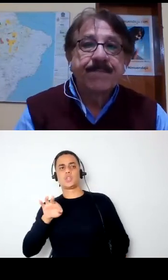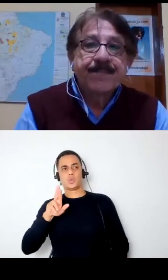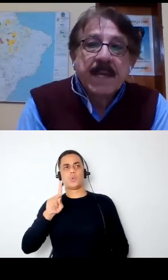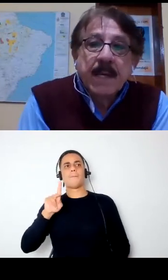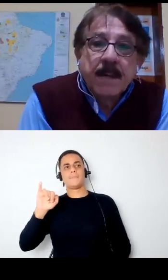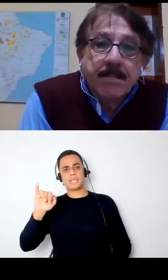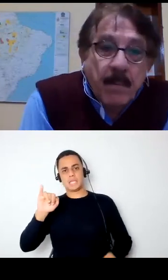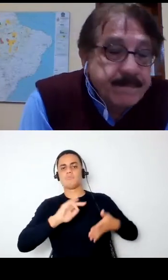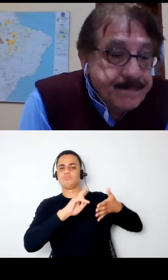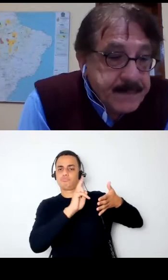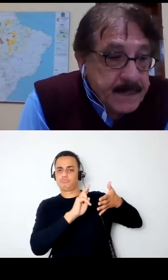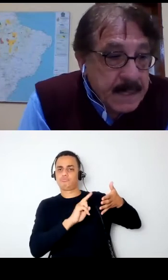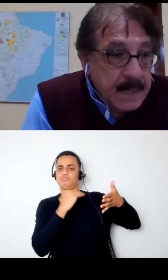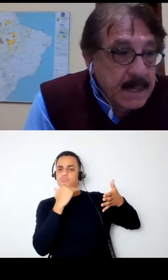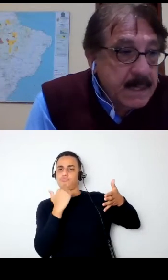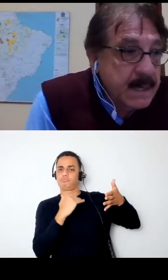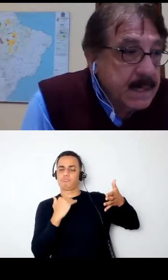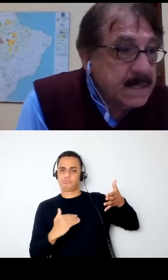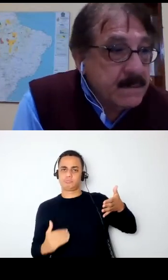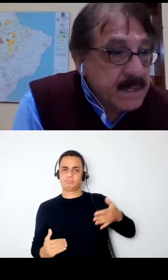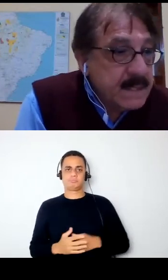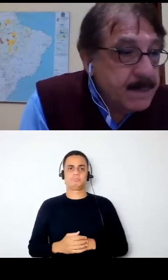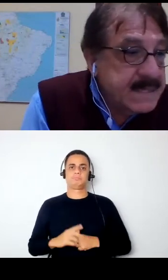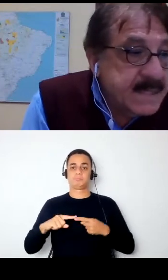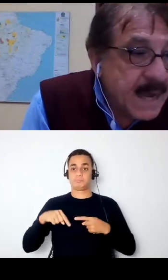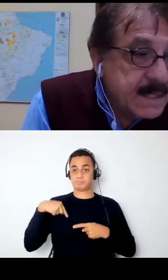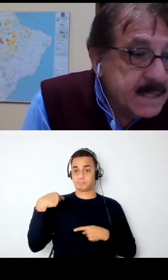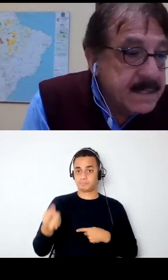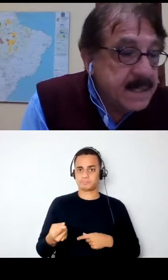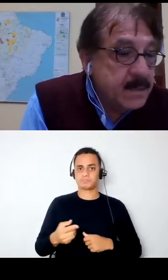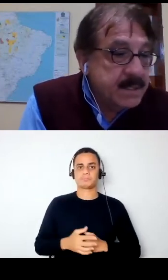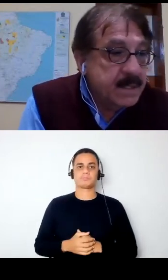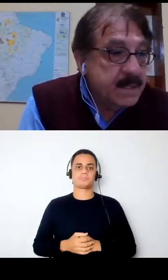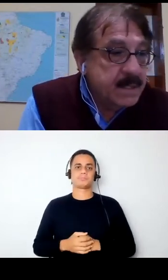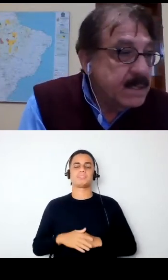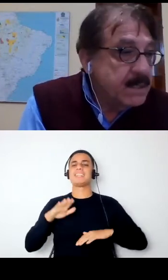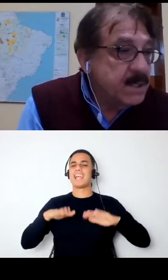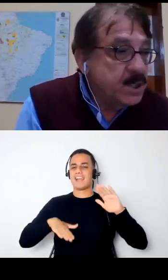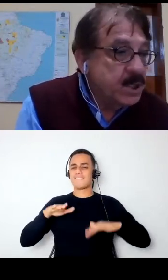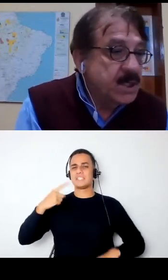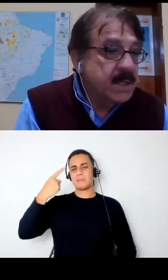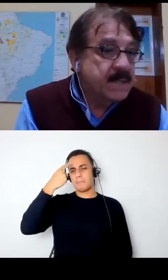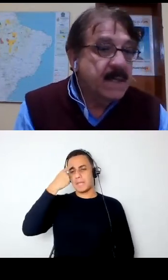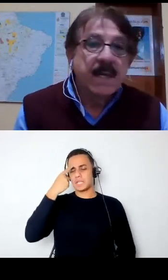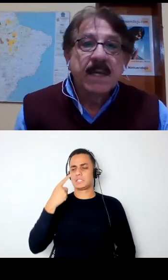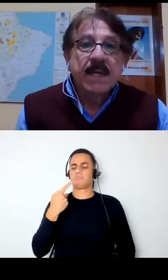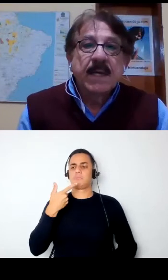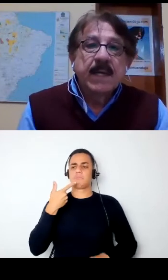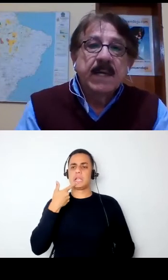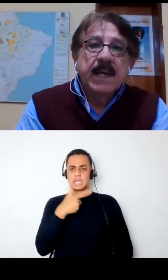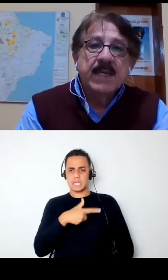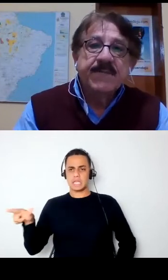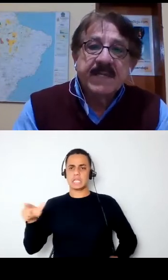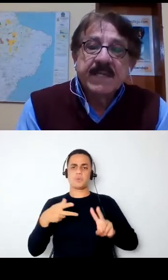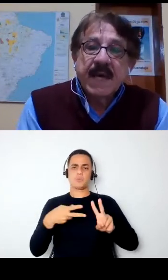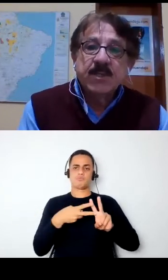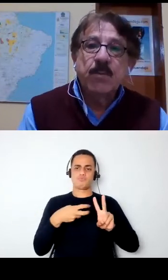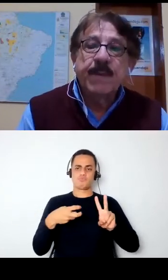Adiante. Bom, a questão da simplicidade das línguas, então. As línguas indígenas,